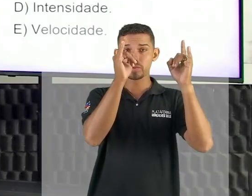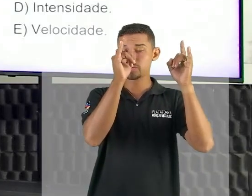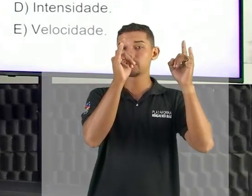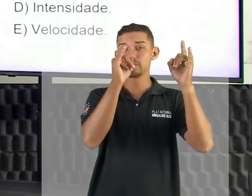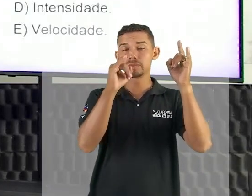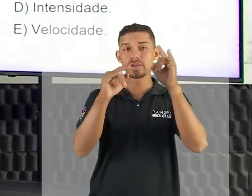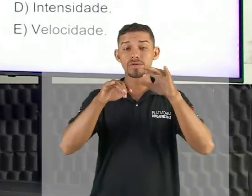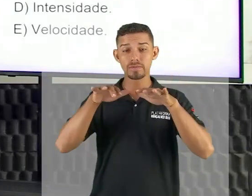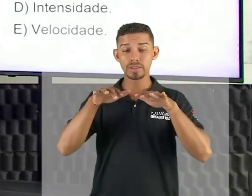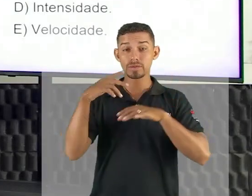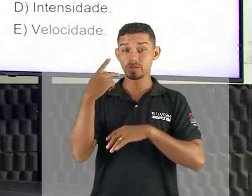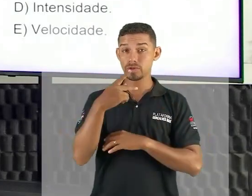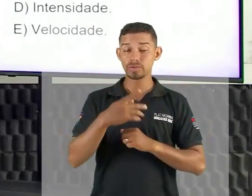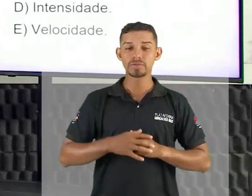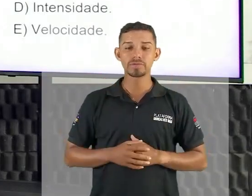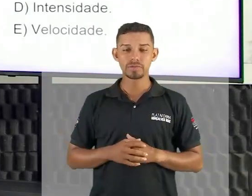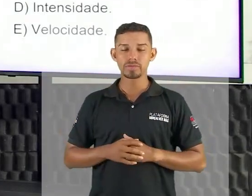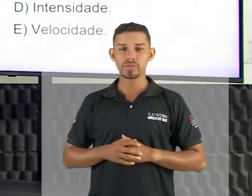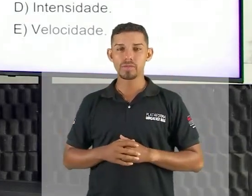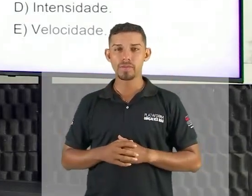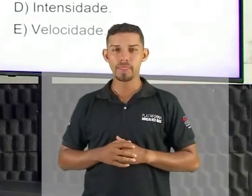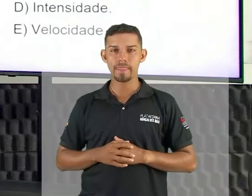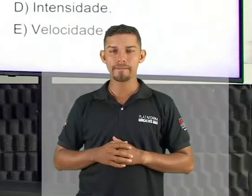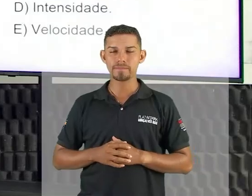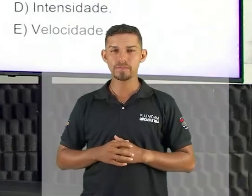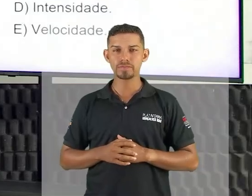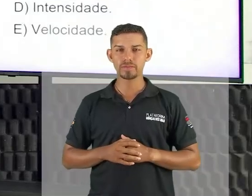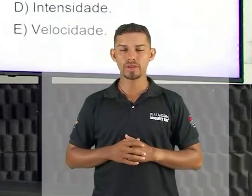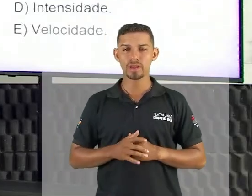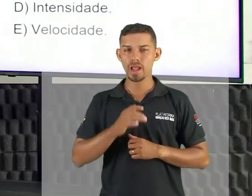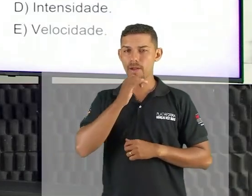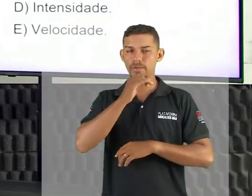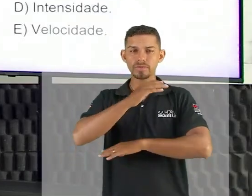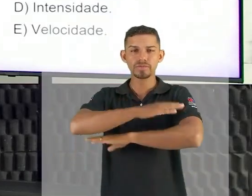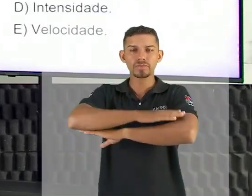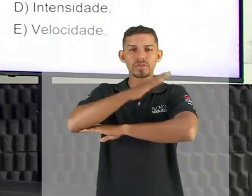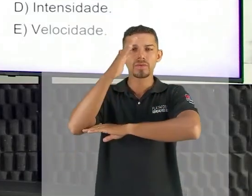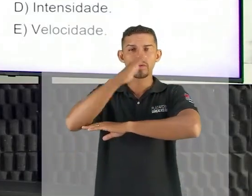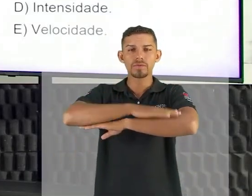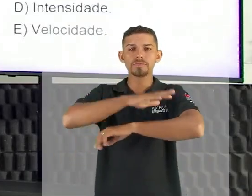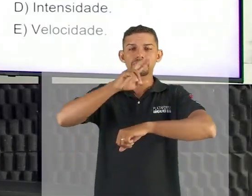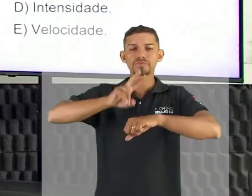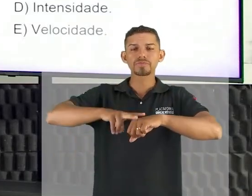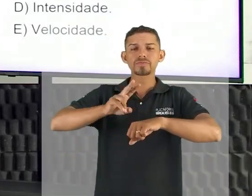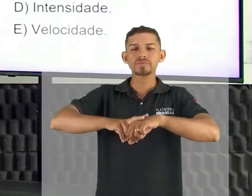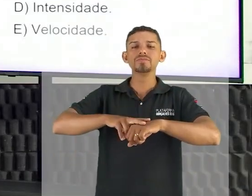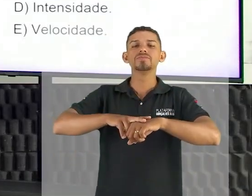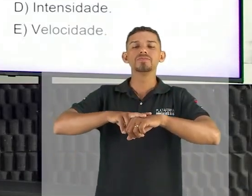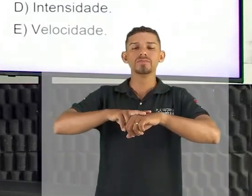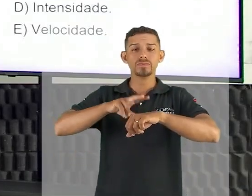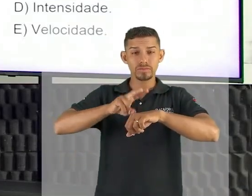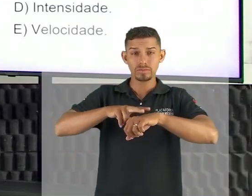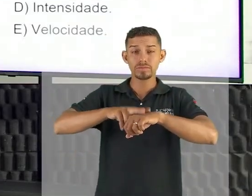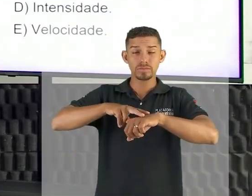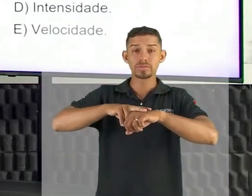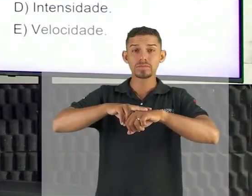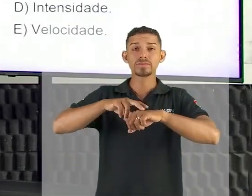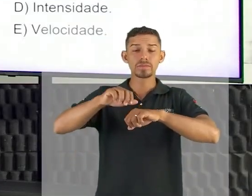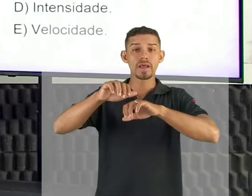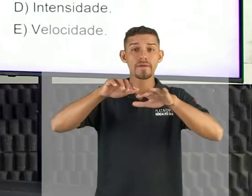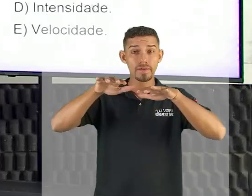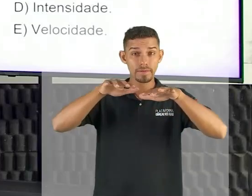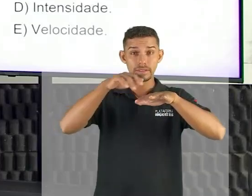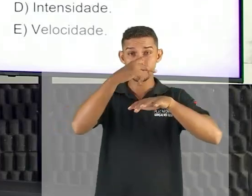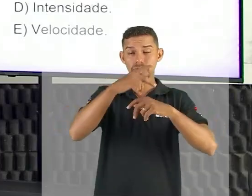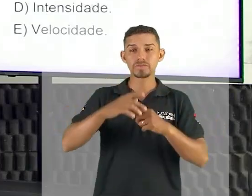vibração própria uma janela de vidro o vidro da janela tem a vibração dela